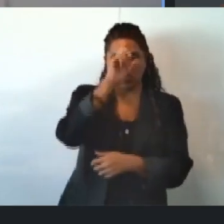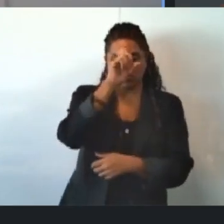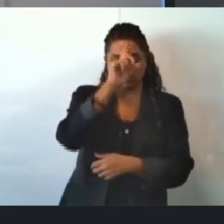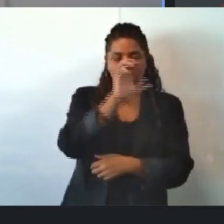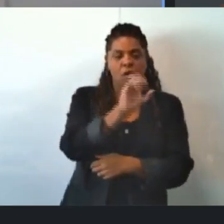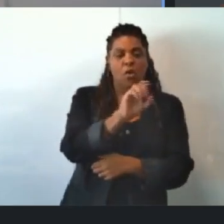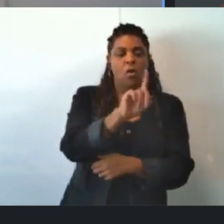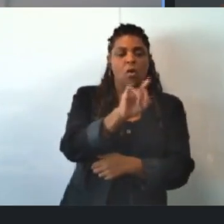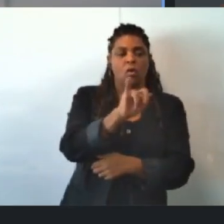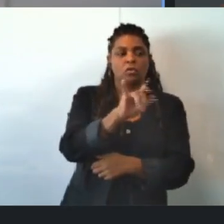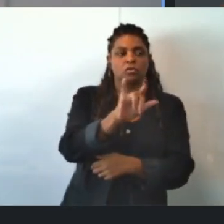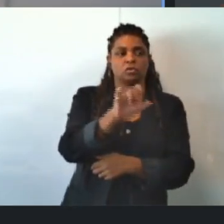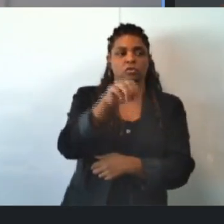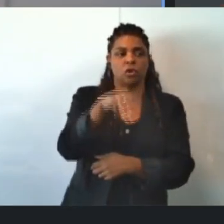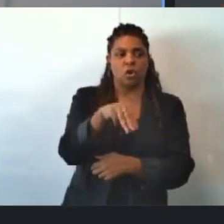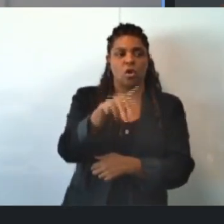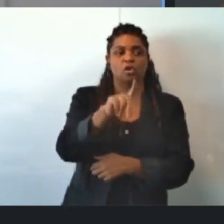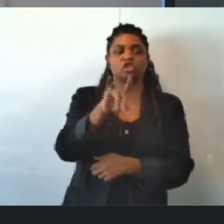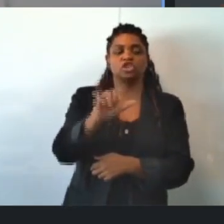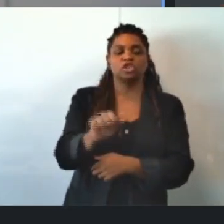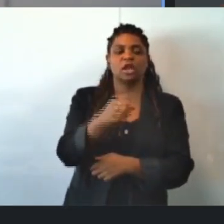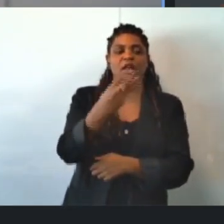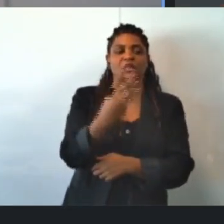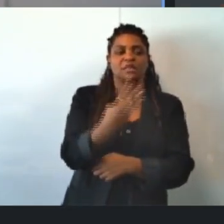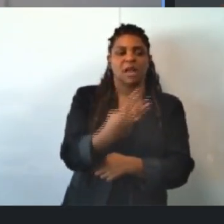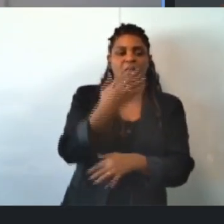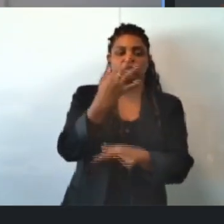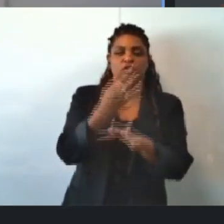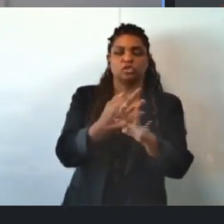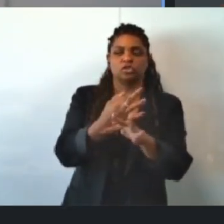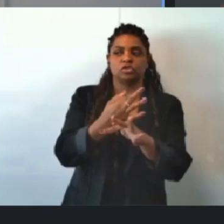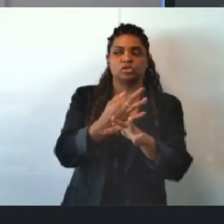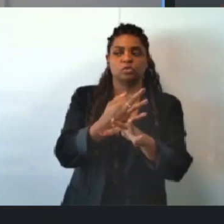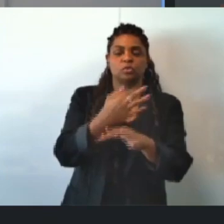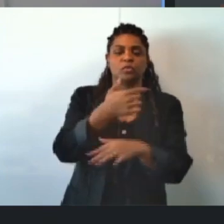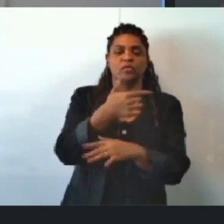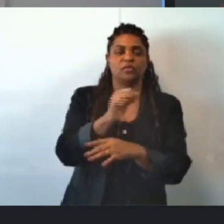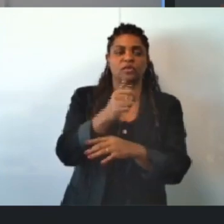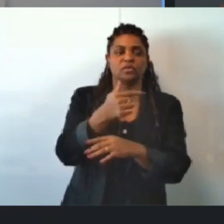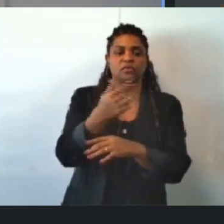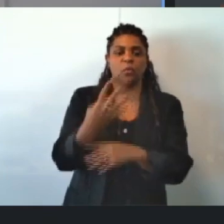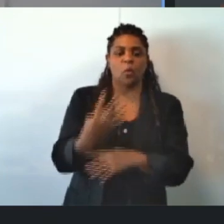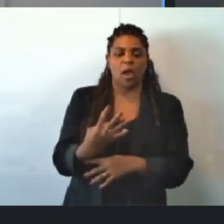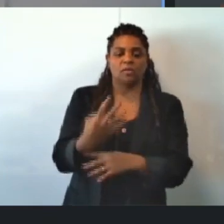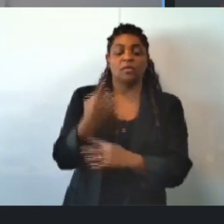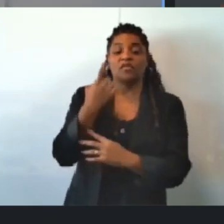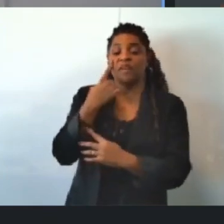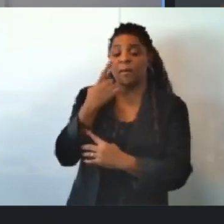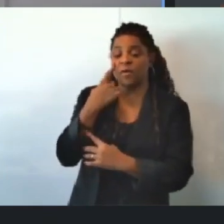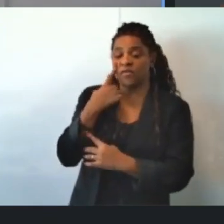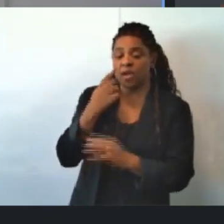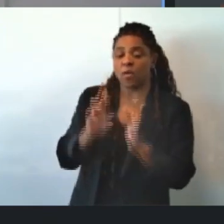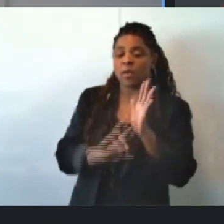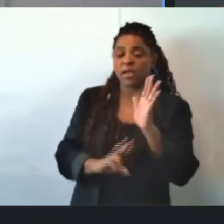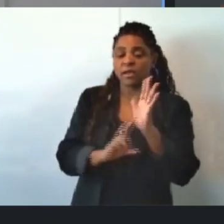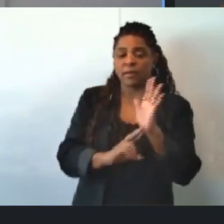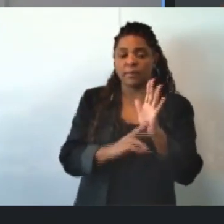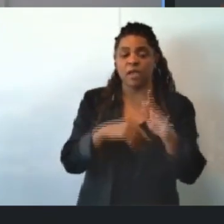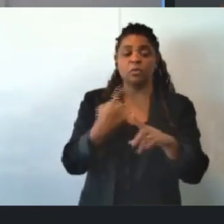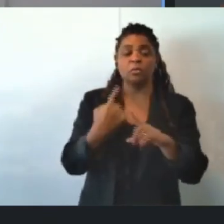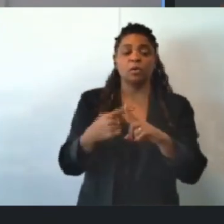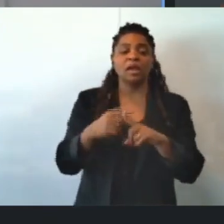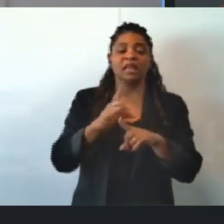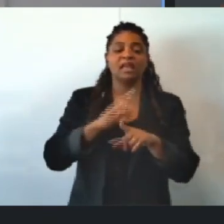dia 3 de julho de 2024 e vamos apreciar esse requerimento com horário alterado para as 10 horas da